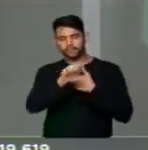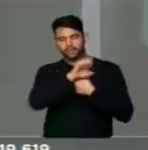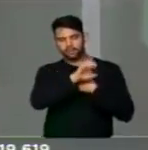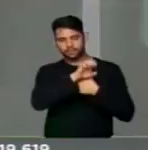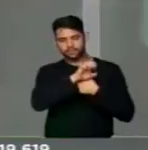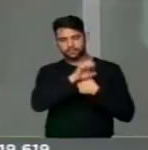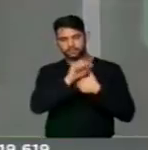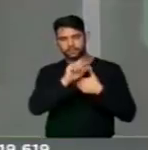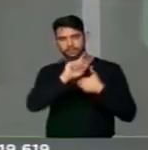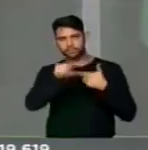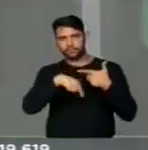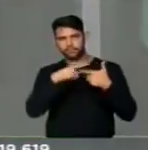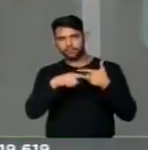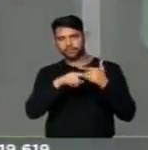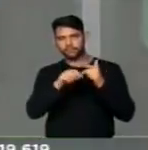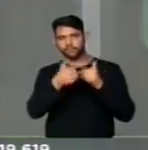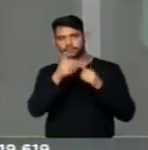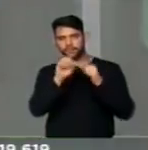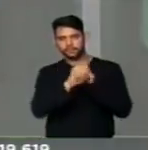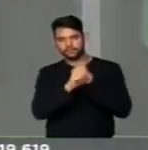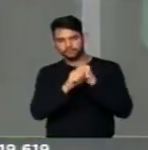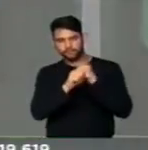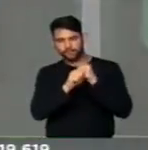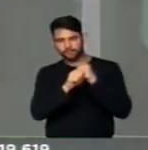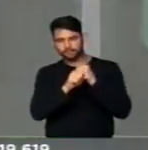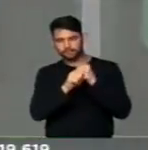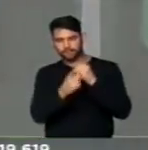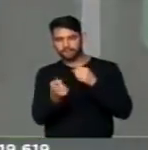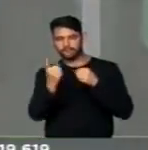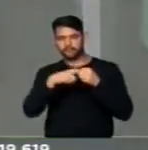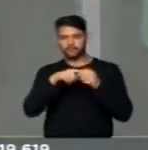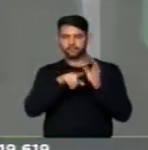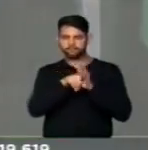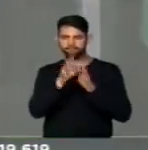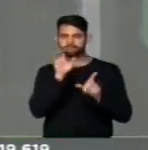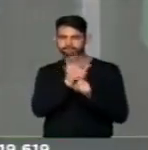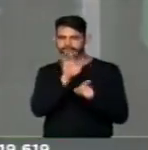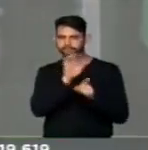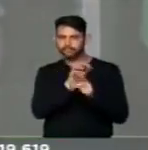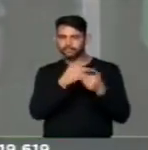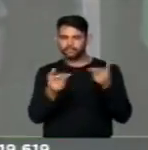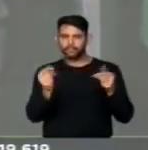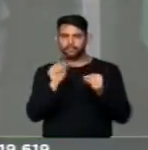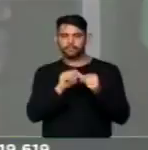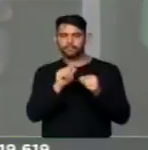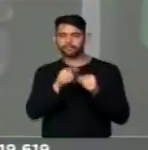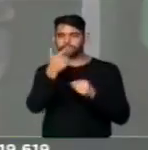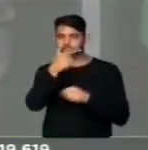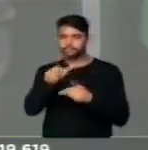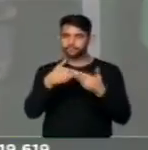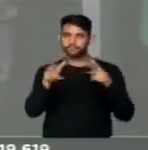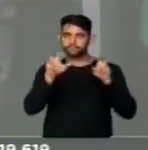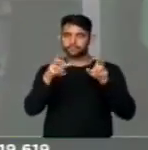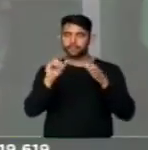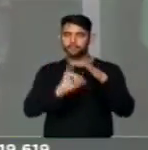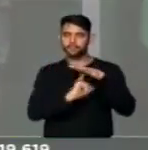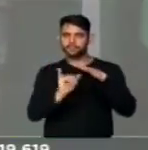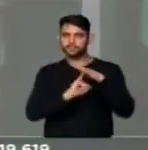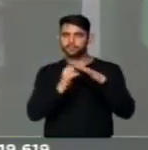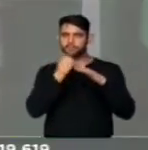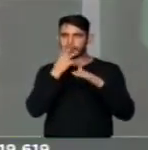o poder executivo, após um século, é reincidente nas investidas clientelistas, por outro, temos